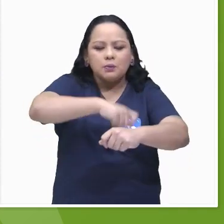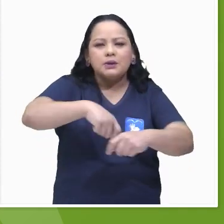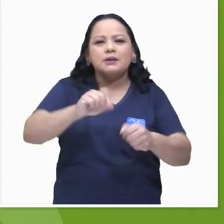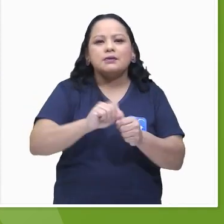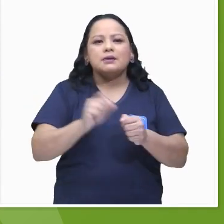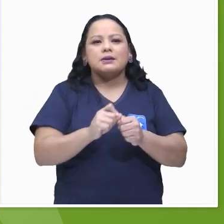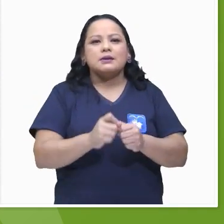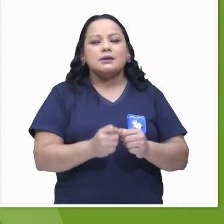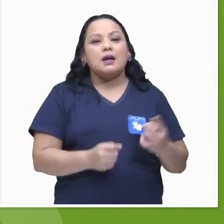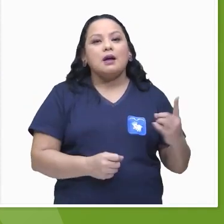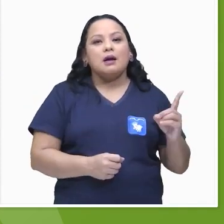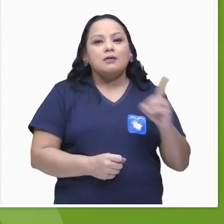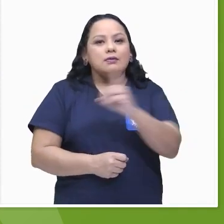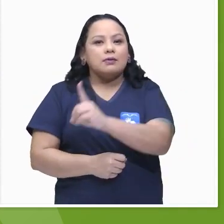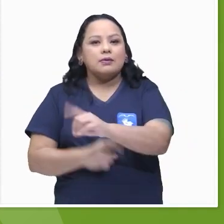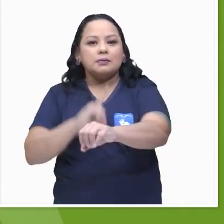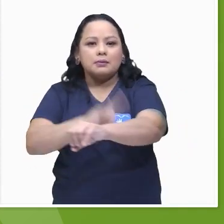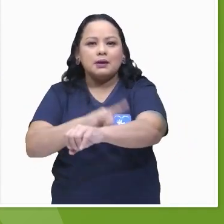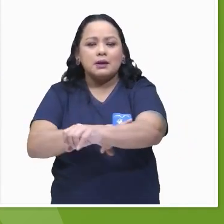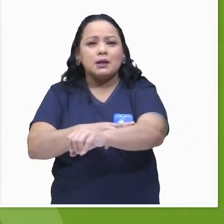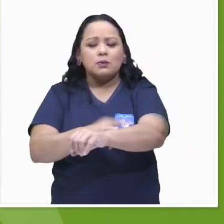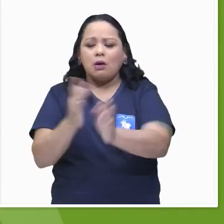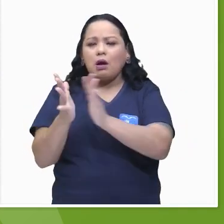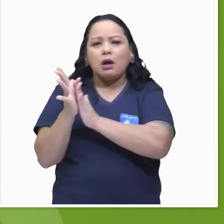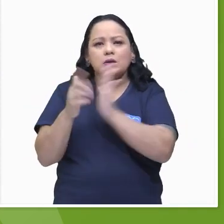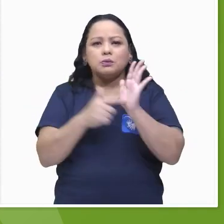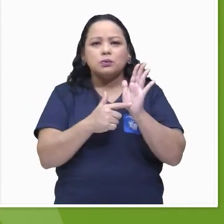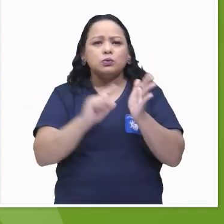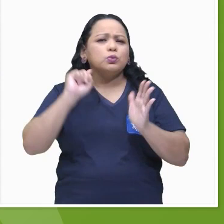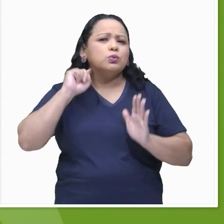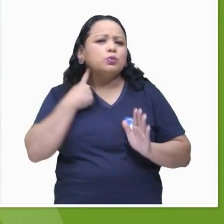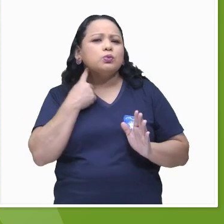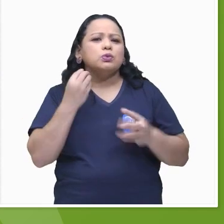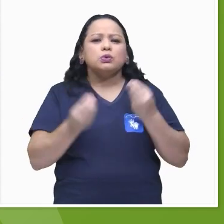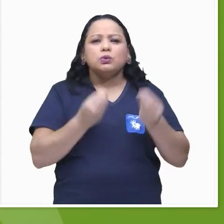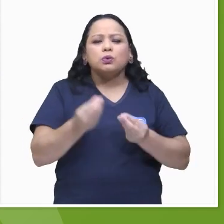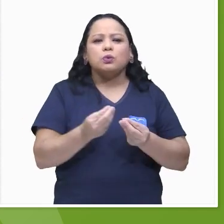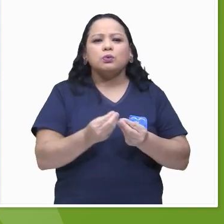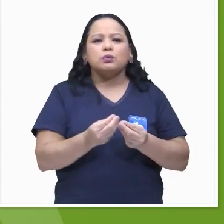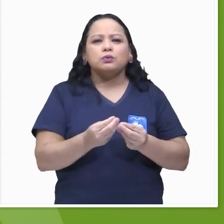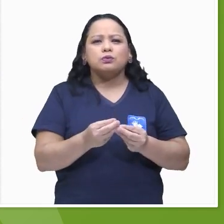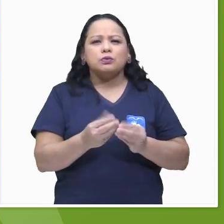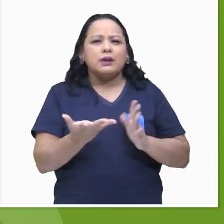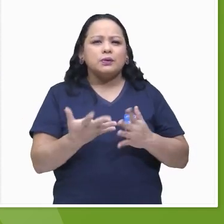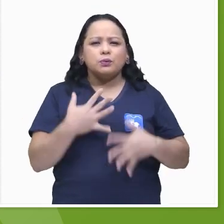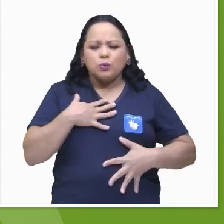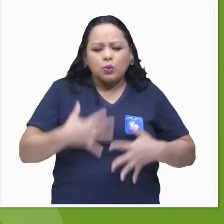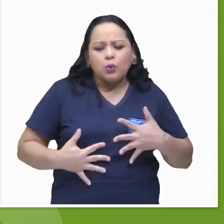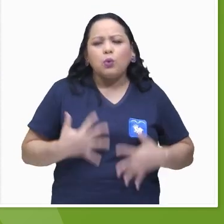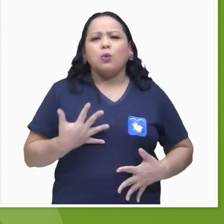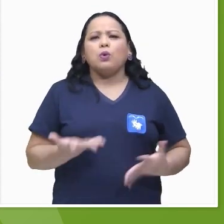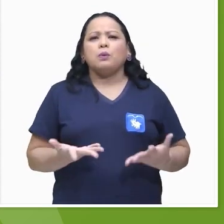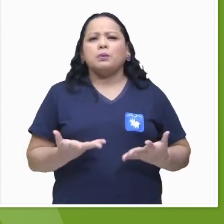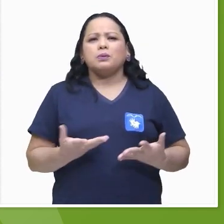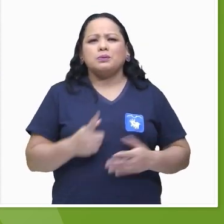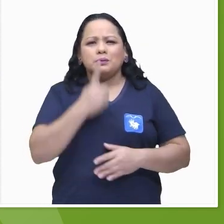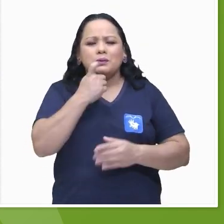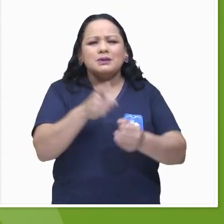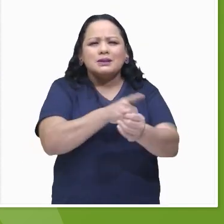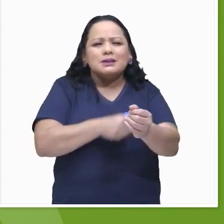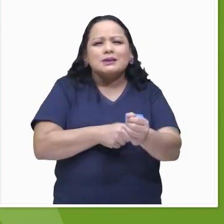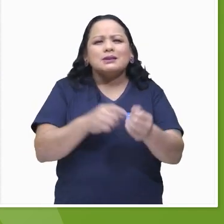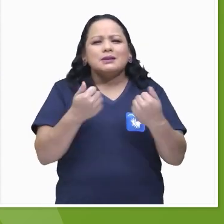vai lá para o banheiro e aí a mão dela tá suja, né? E aí ela vai tocar ali numa região tão delicada, já está sangrando. Então é